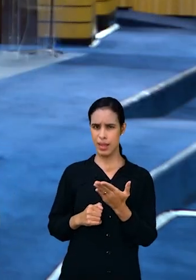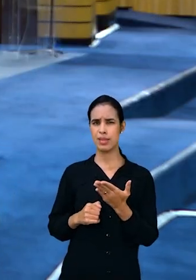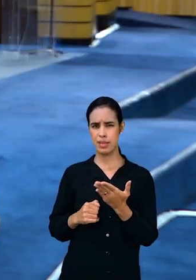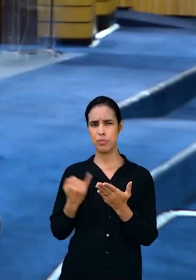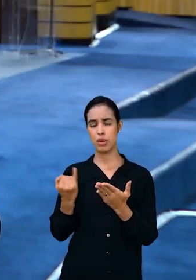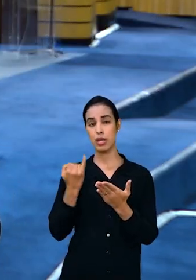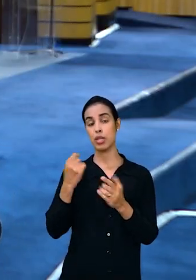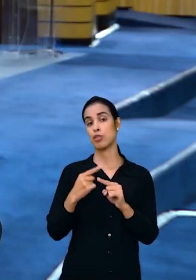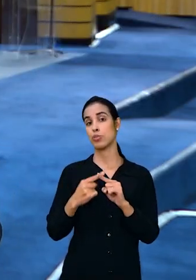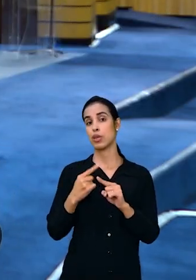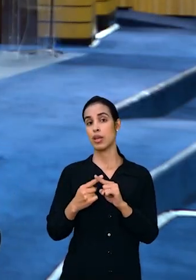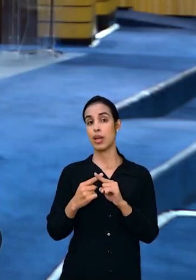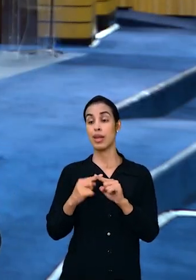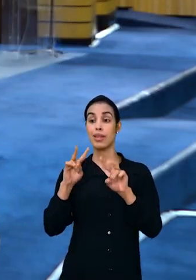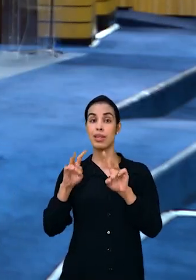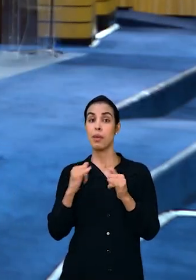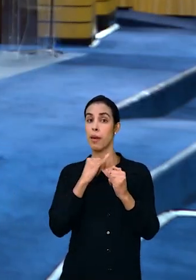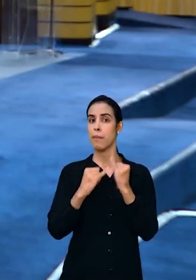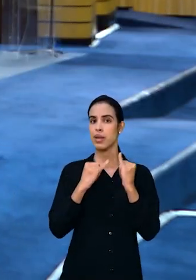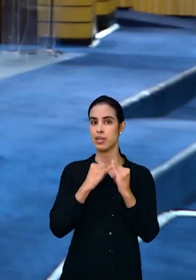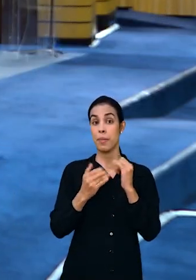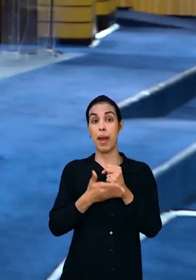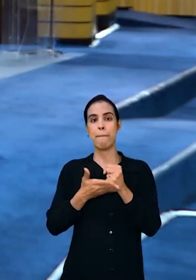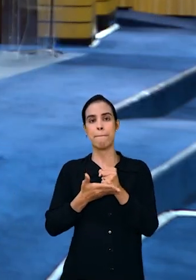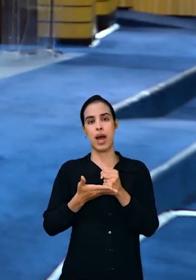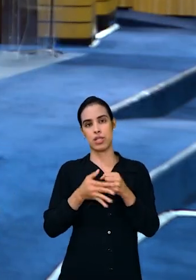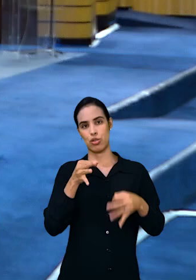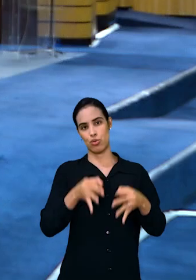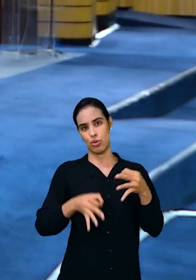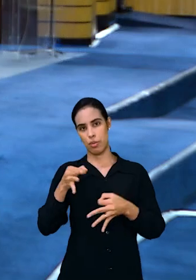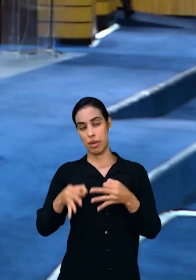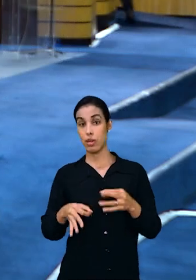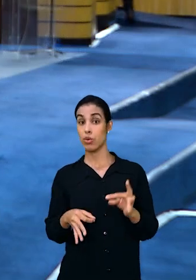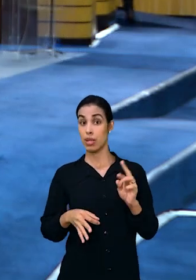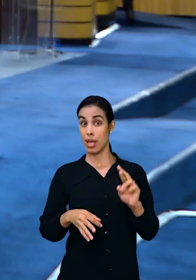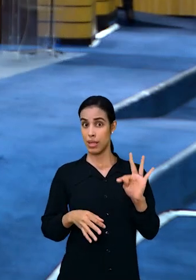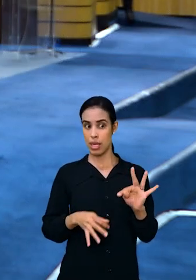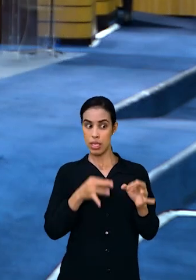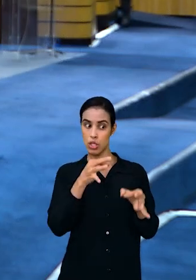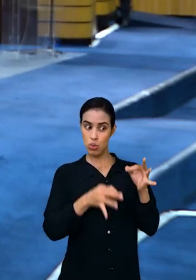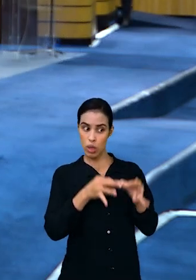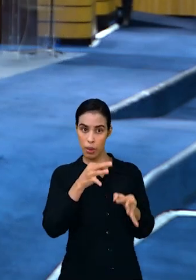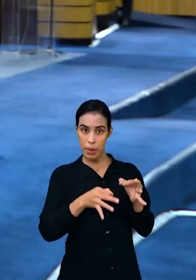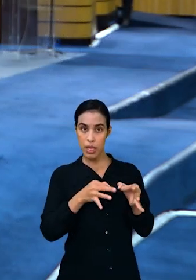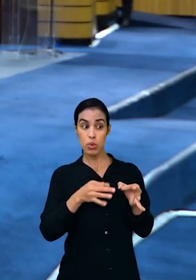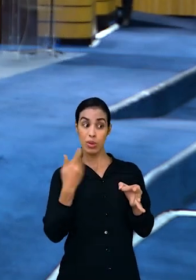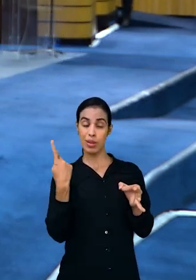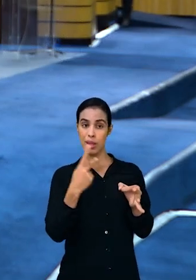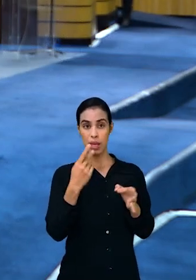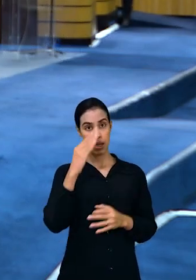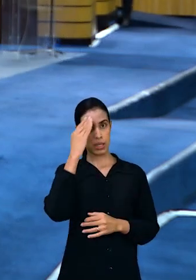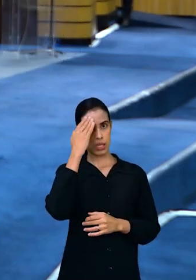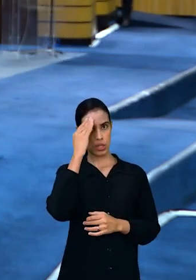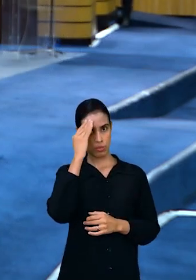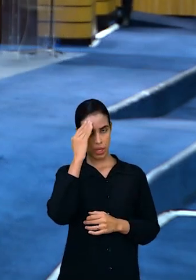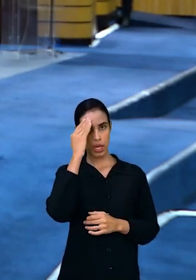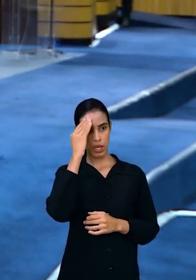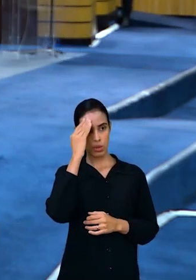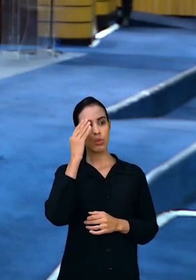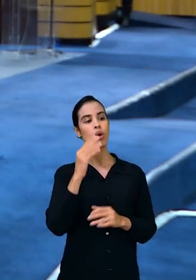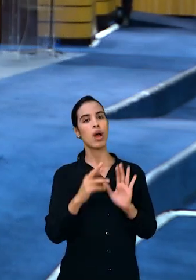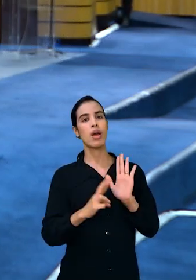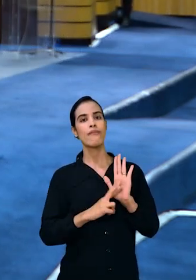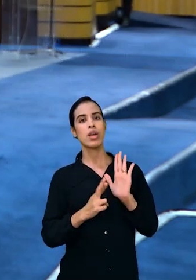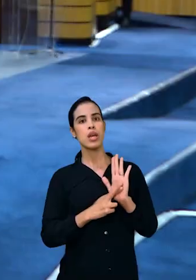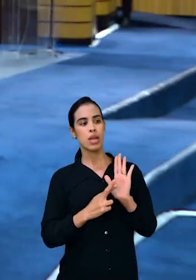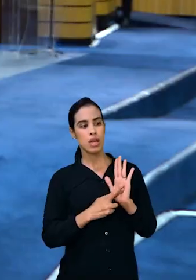são decisões que servem como base para casos semelhantes. Em outras palavras, quando um tribunal decide um caso, esse entendimento pode ser